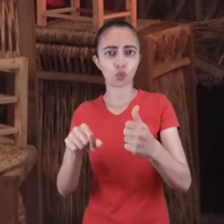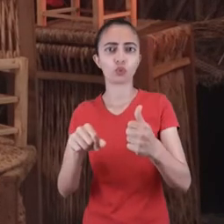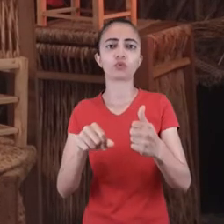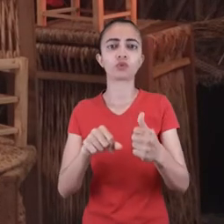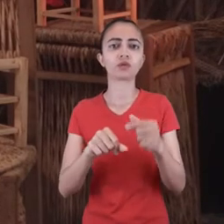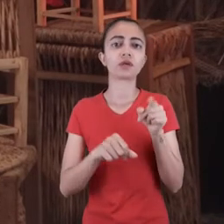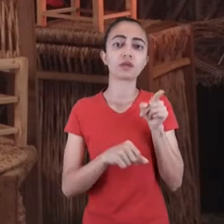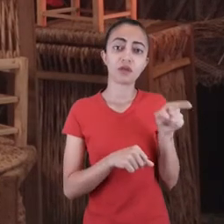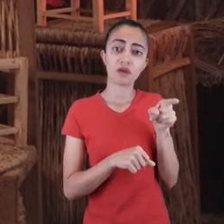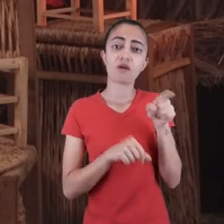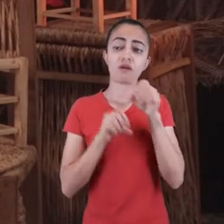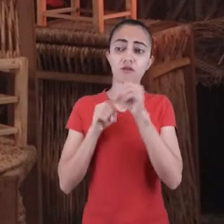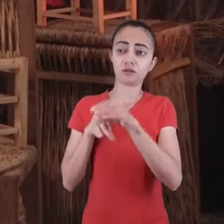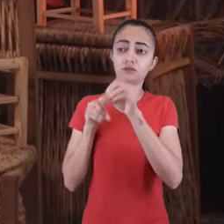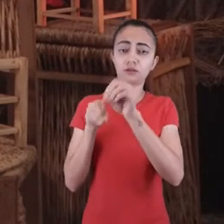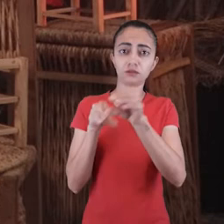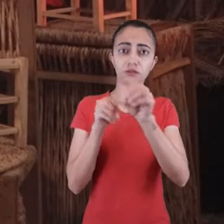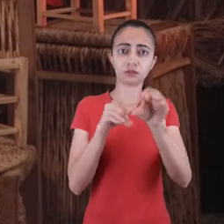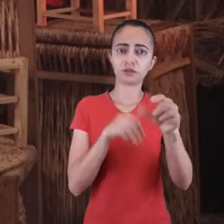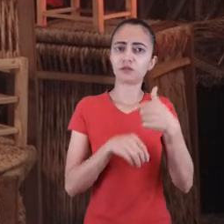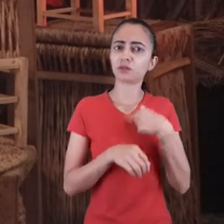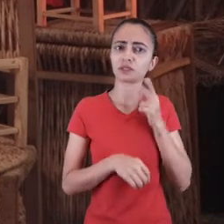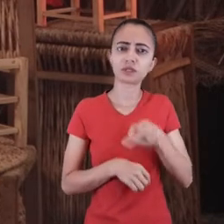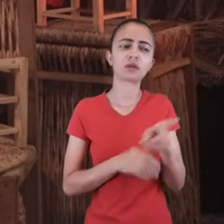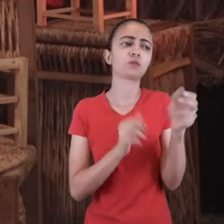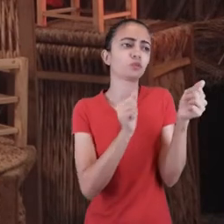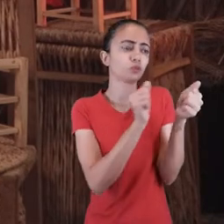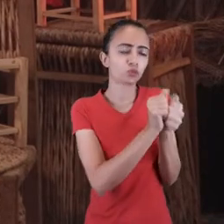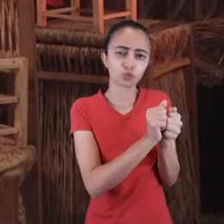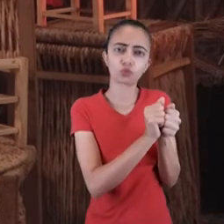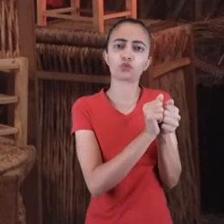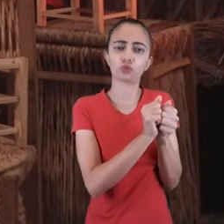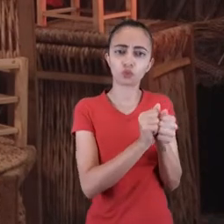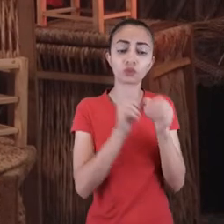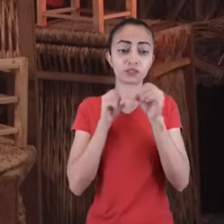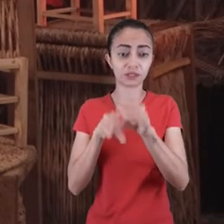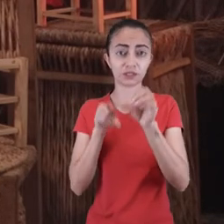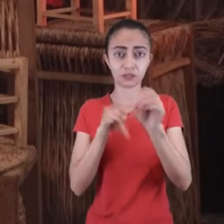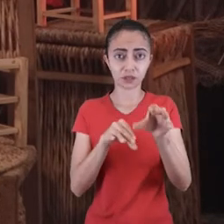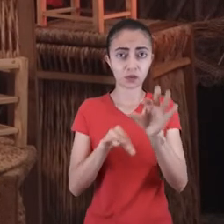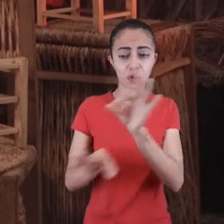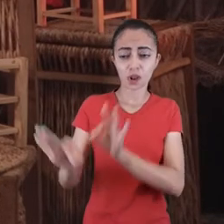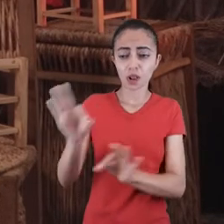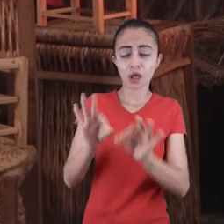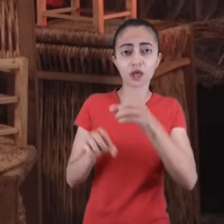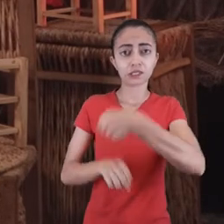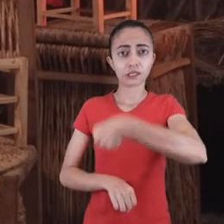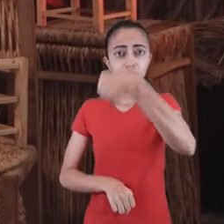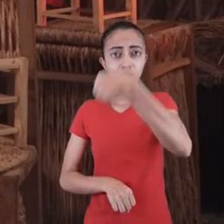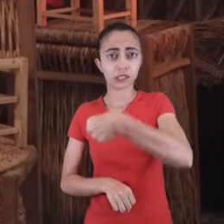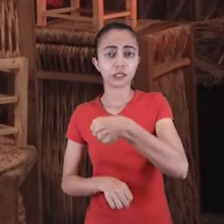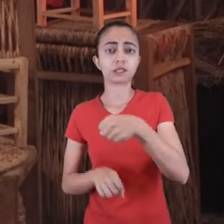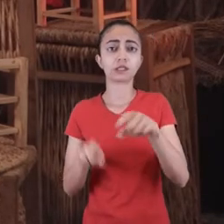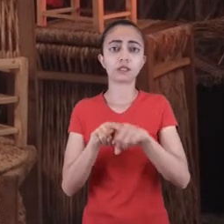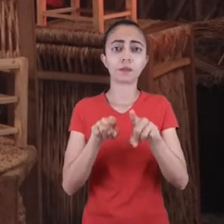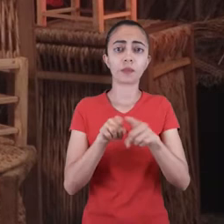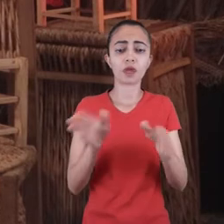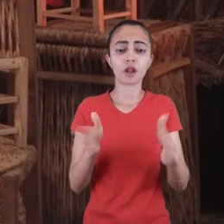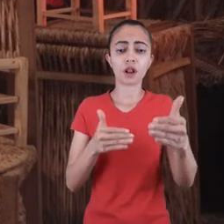ensinando, todas as aulas. Eu estava sempre do lado dela, ensinando a fazer cesta, tecer